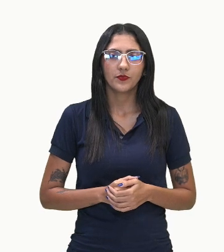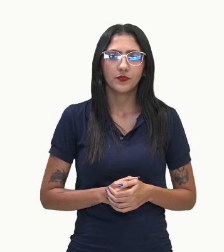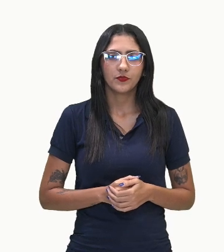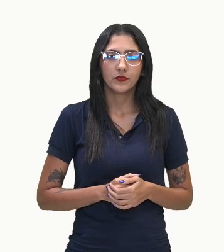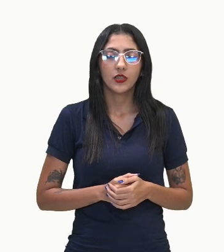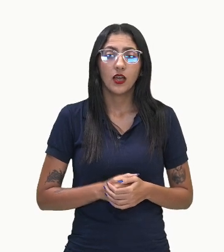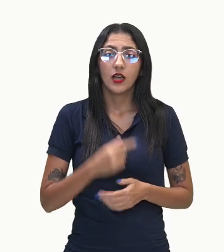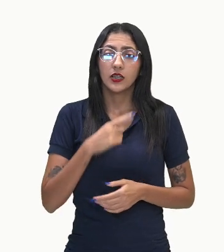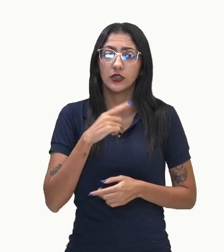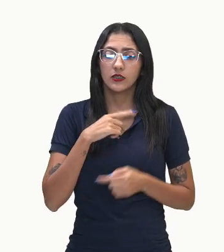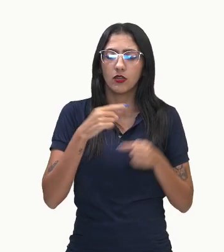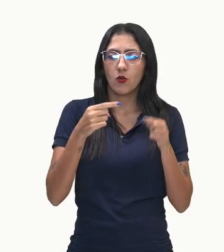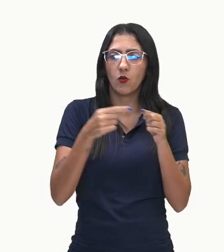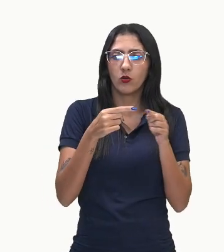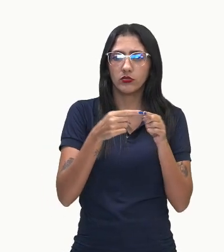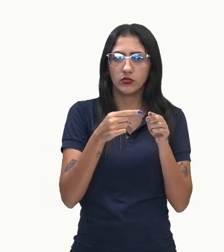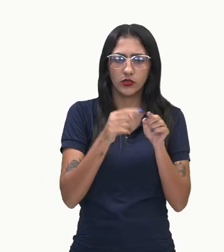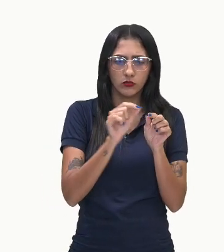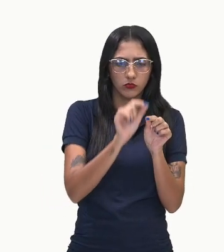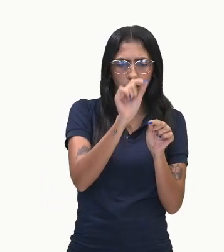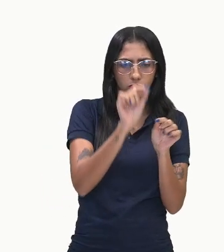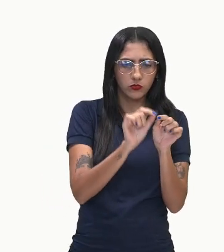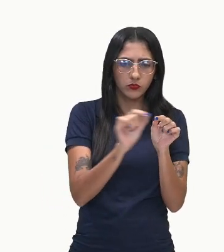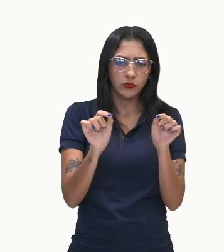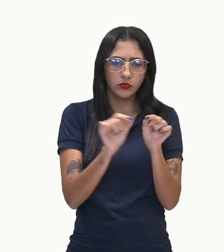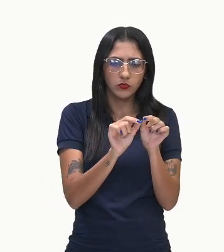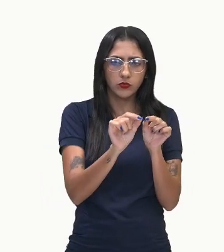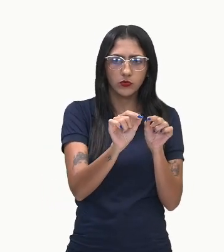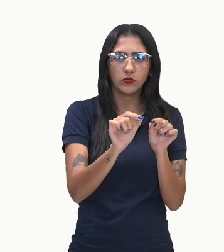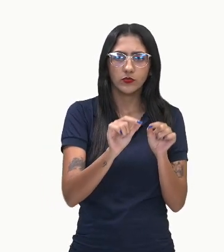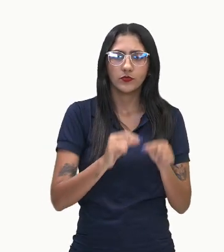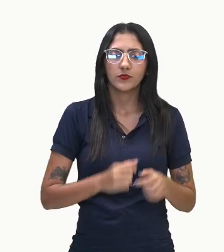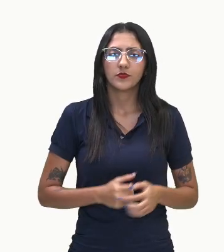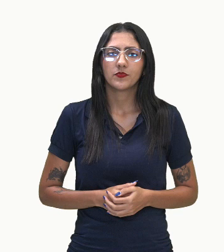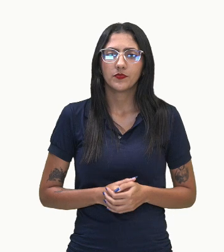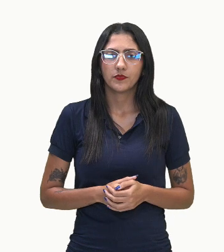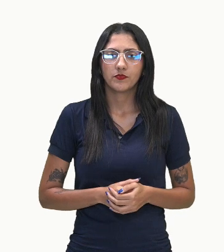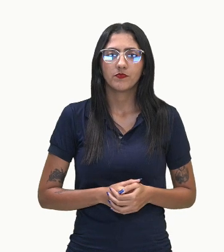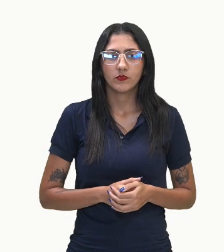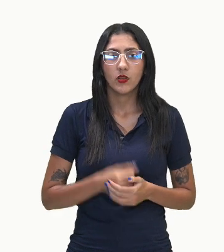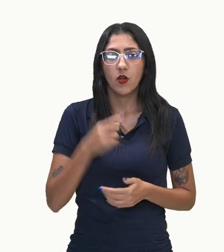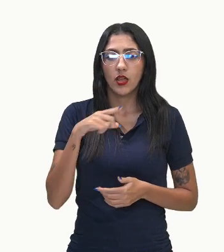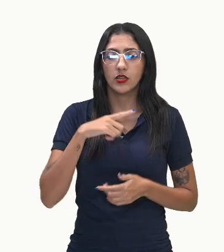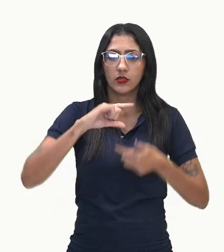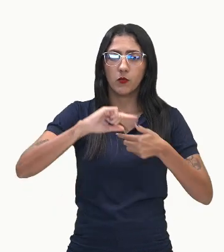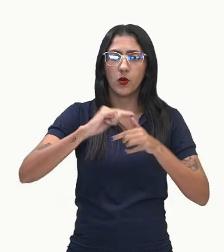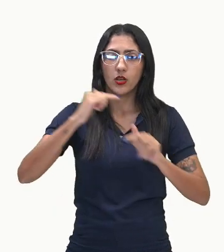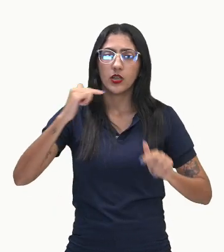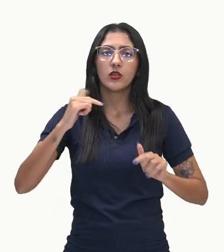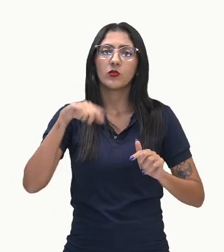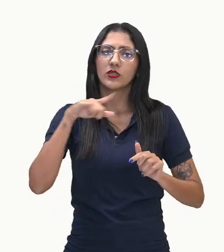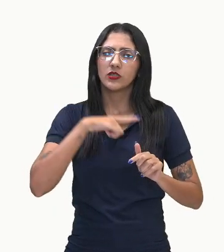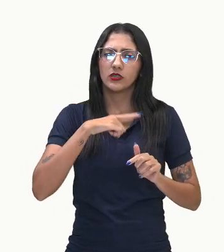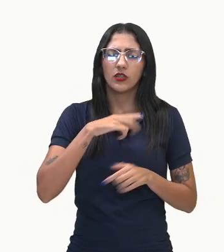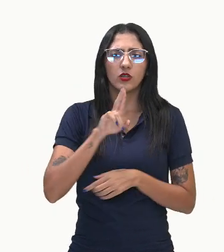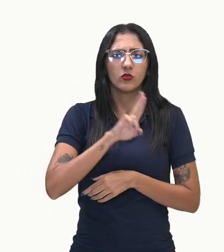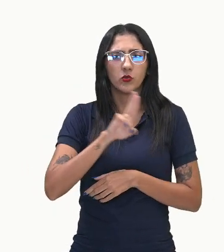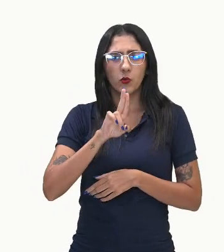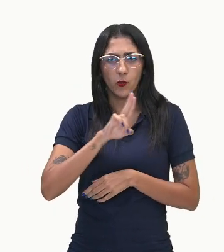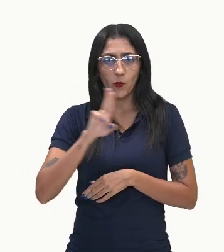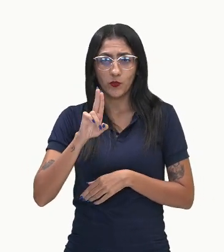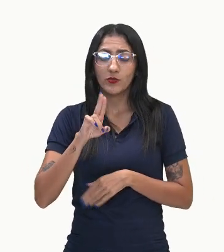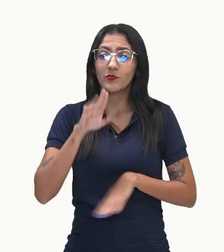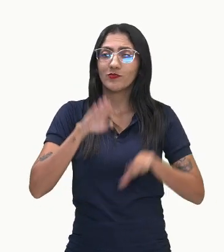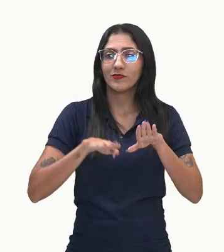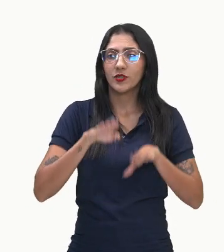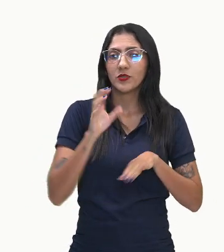encontram apenas em seus vértices. Os polígonos recebem nomes de acordo com